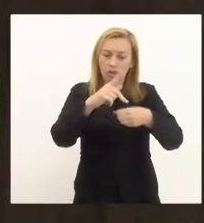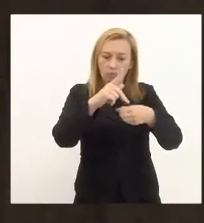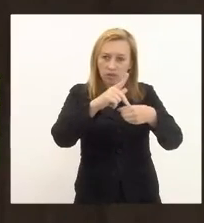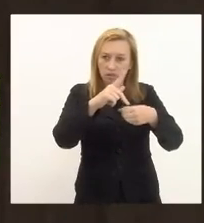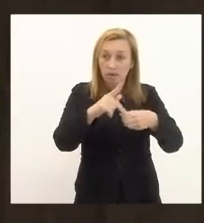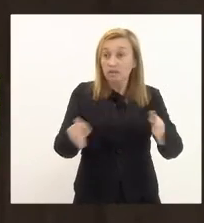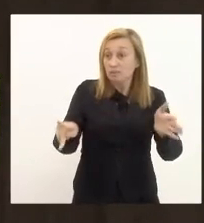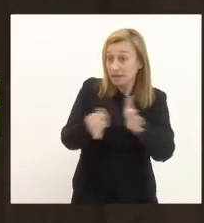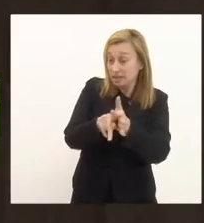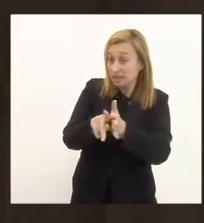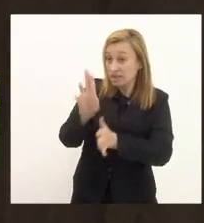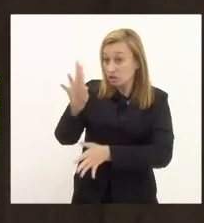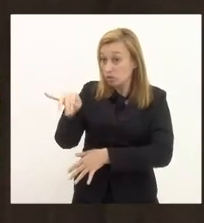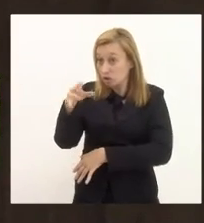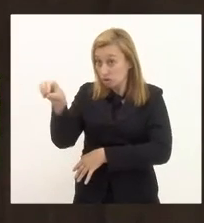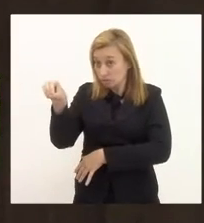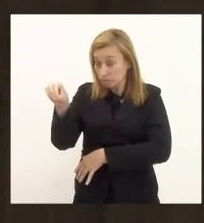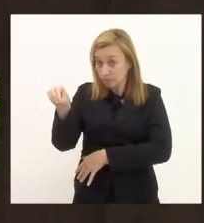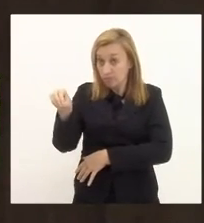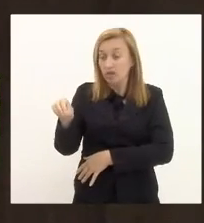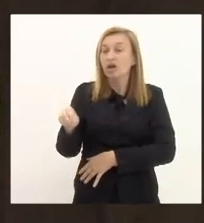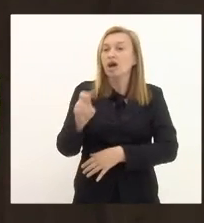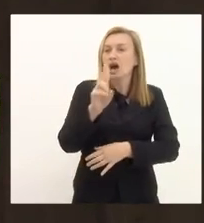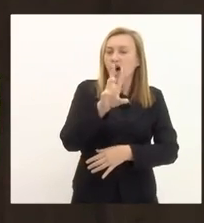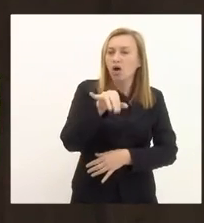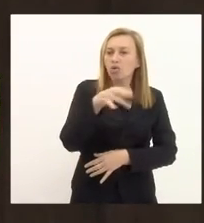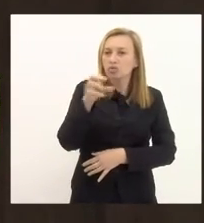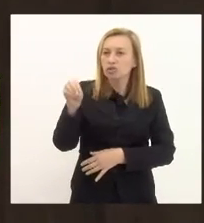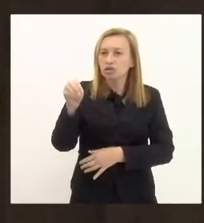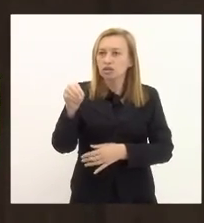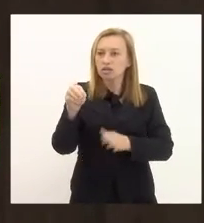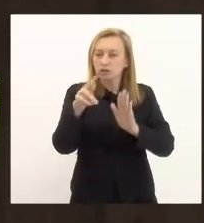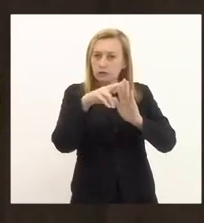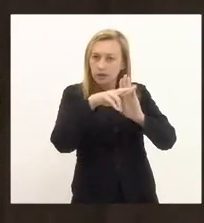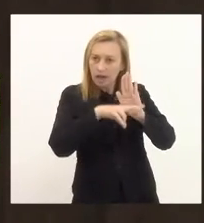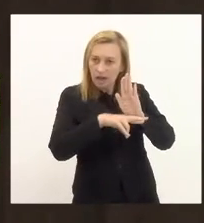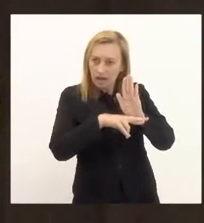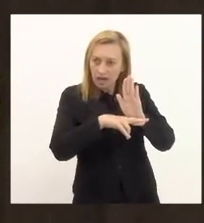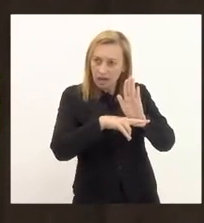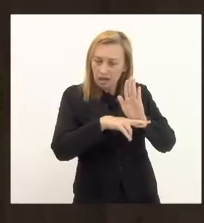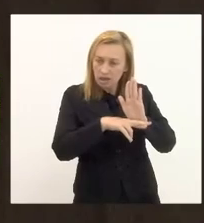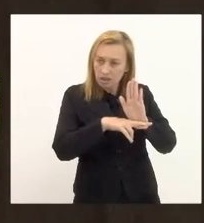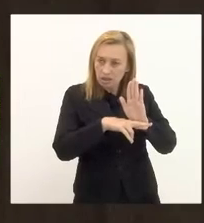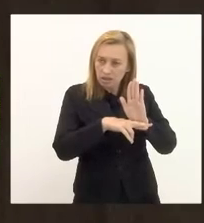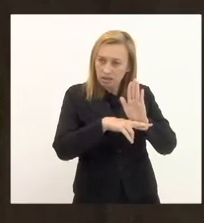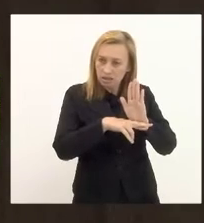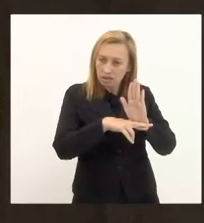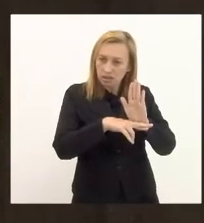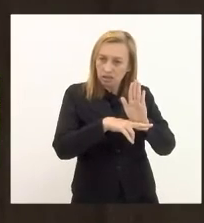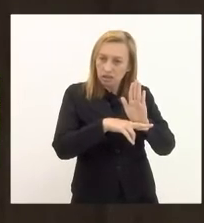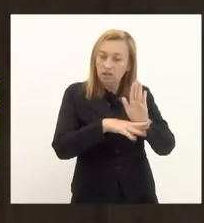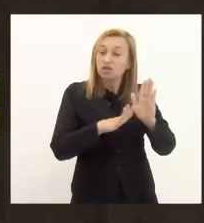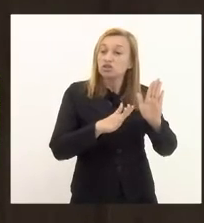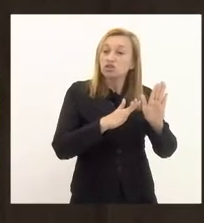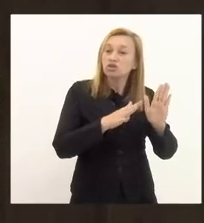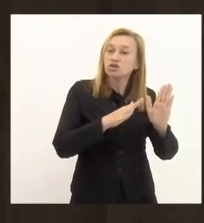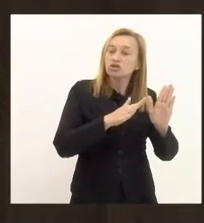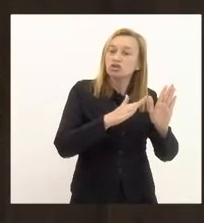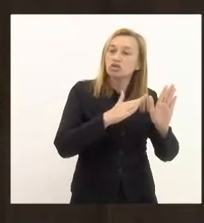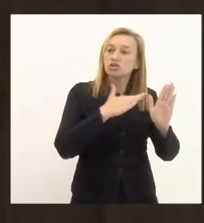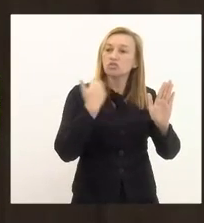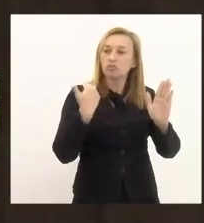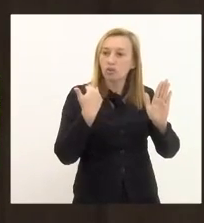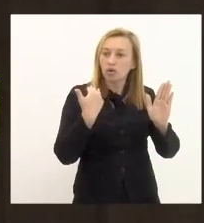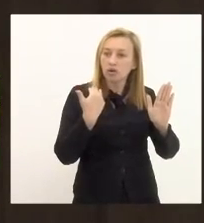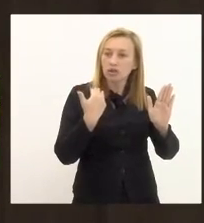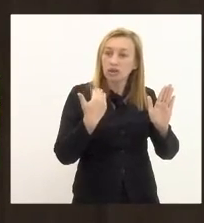pertence à União enquanto que a união coloca medidas draconianas para o governo do estado cumprir para aderir a